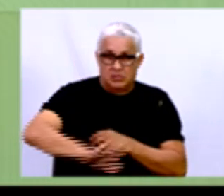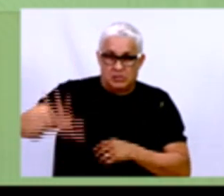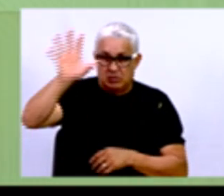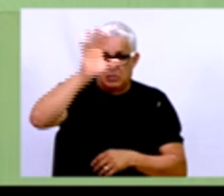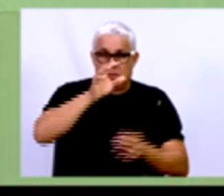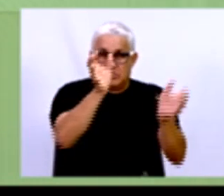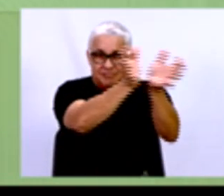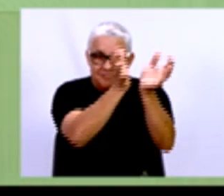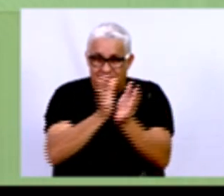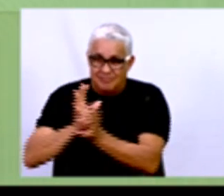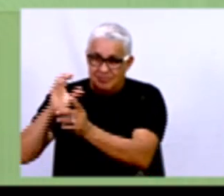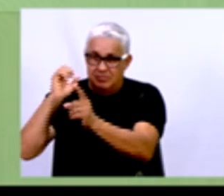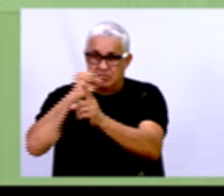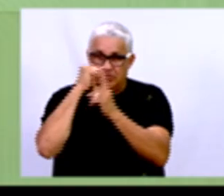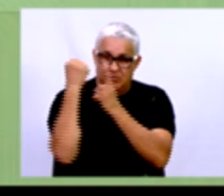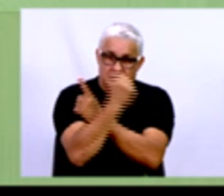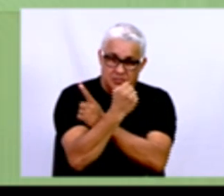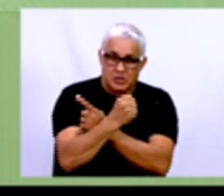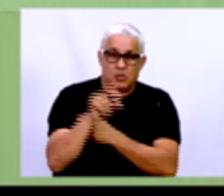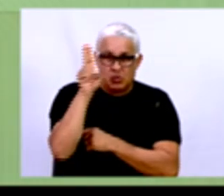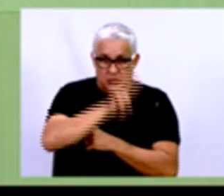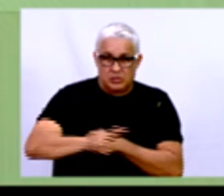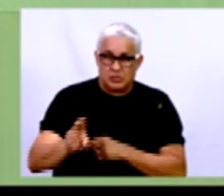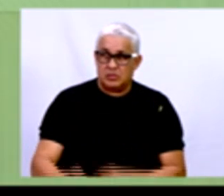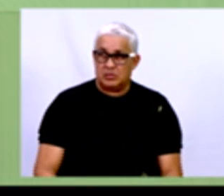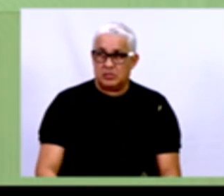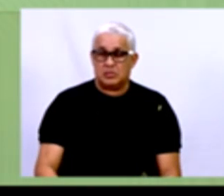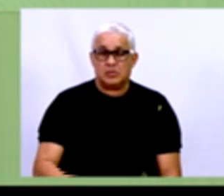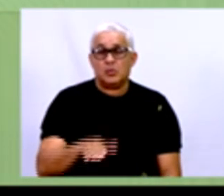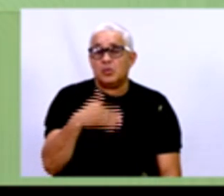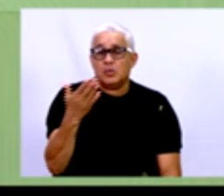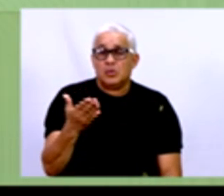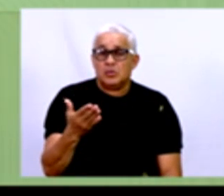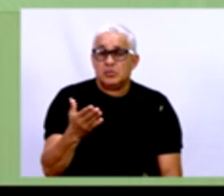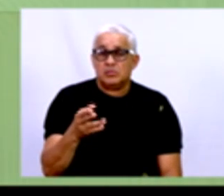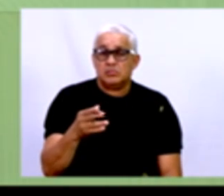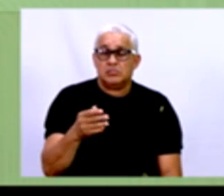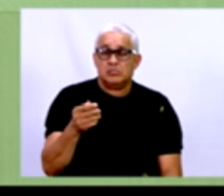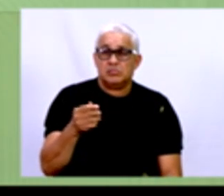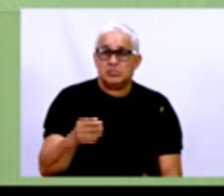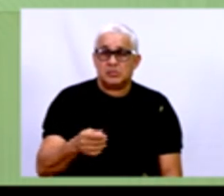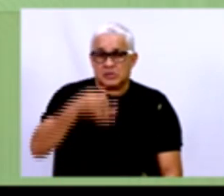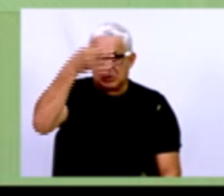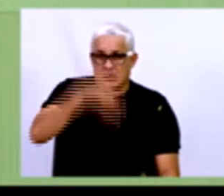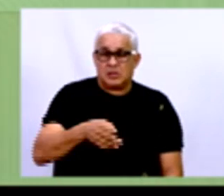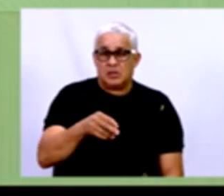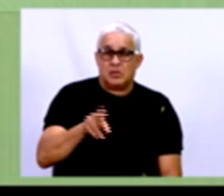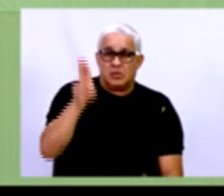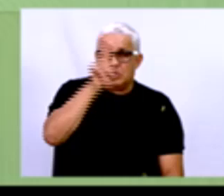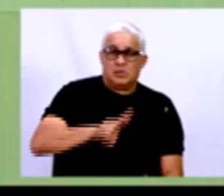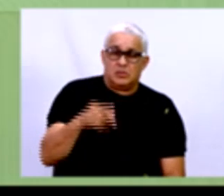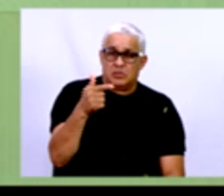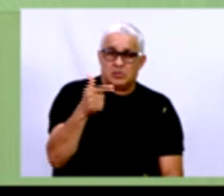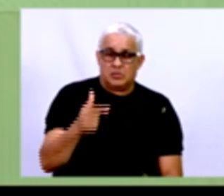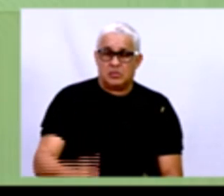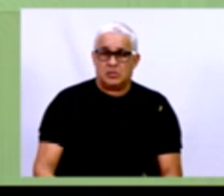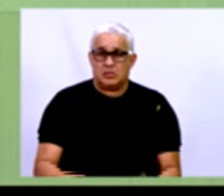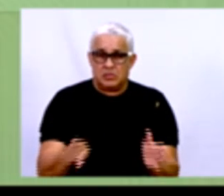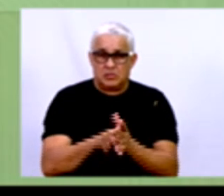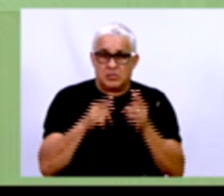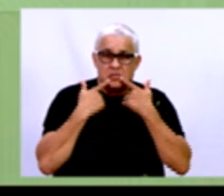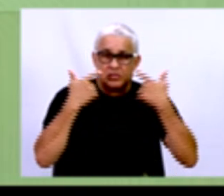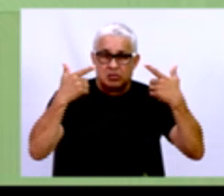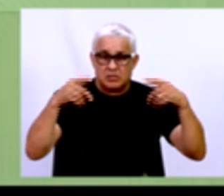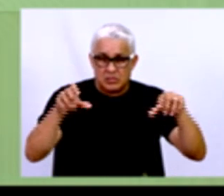utilizam. Assinale a alternativa em que não se emprega o fenômeno linguístico tratado no